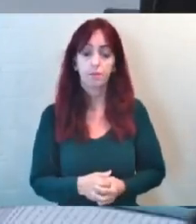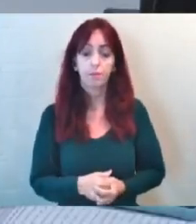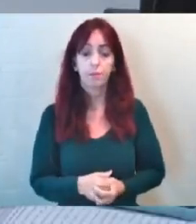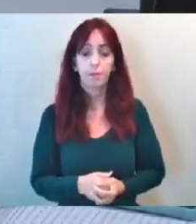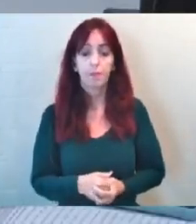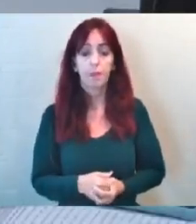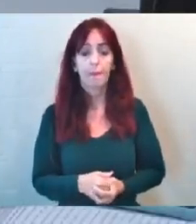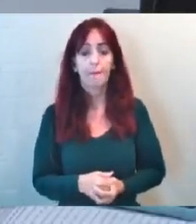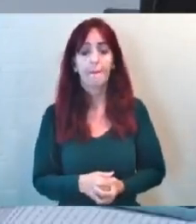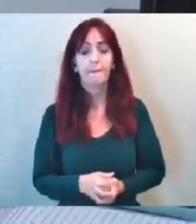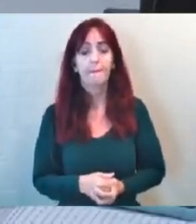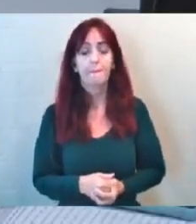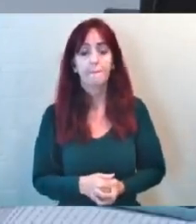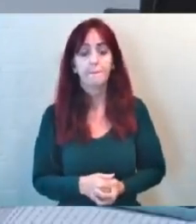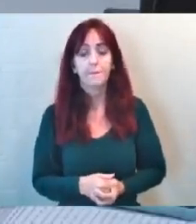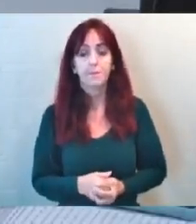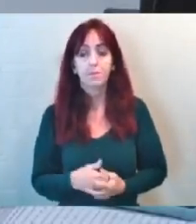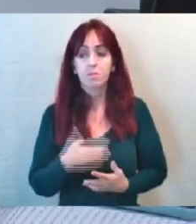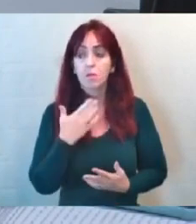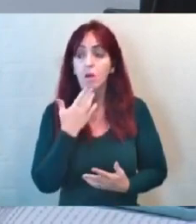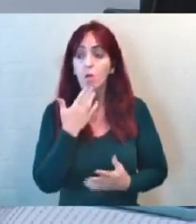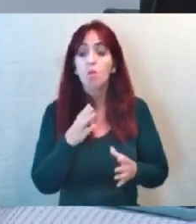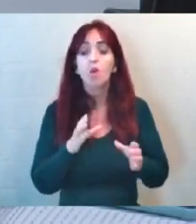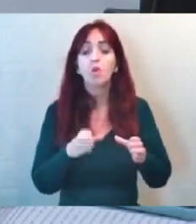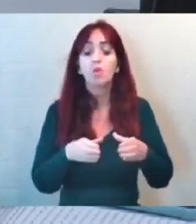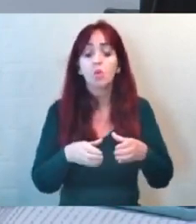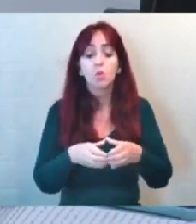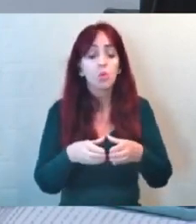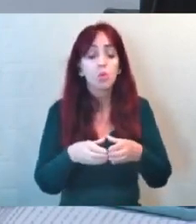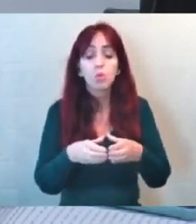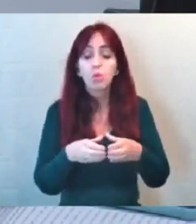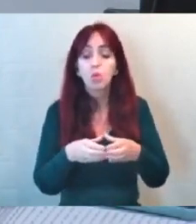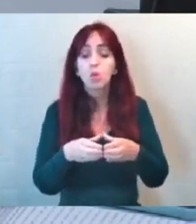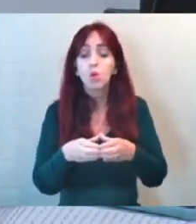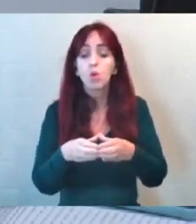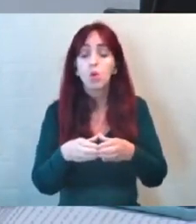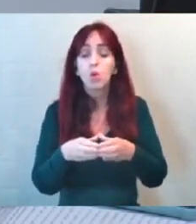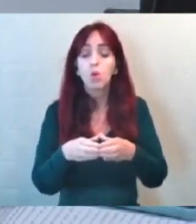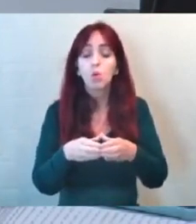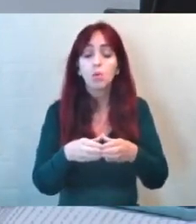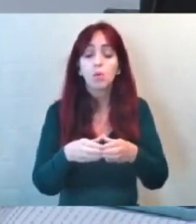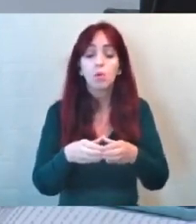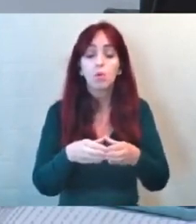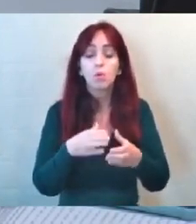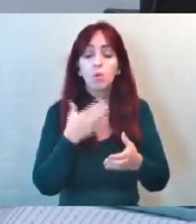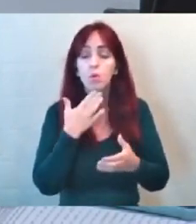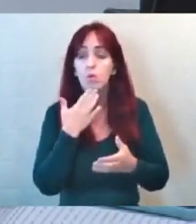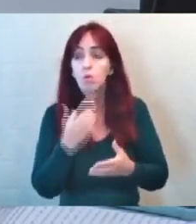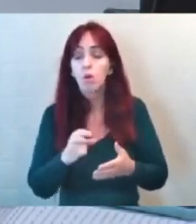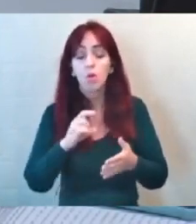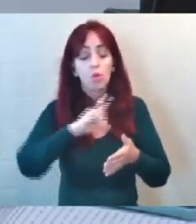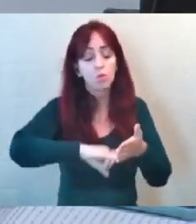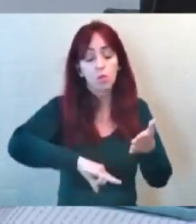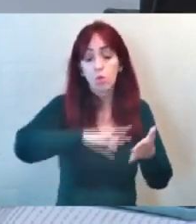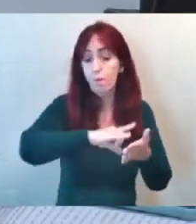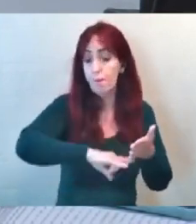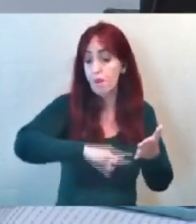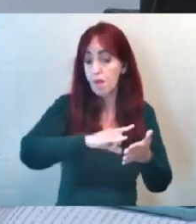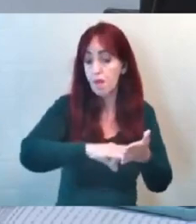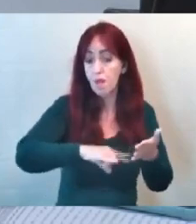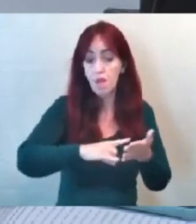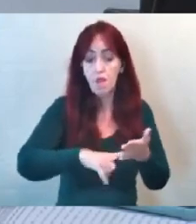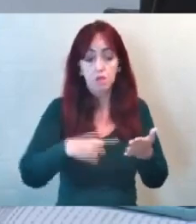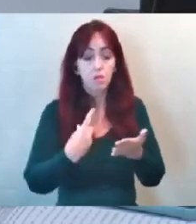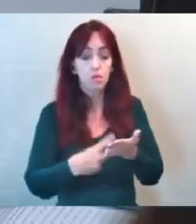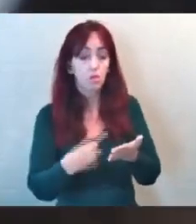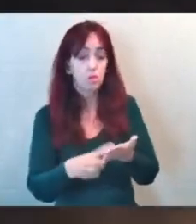Qual órgão que eu tenho que questionar isso? Quem vai saber me responder? Qual o documento que está formalizando a forma de devolução de um dinheiro